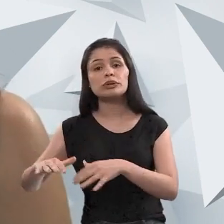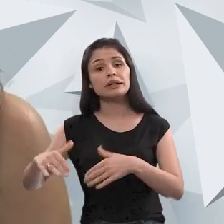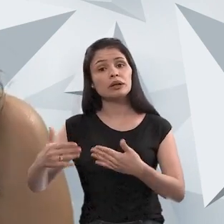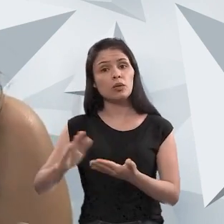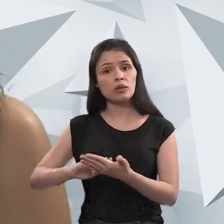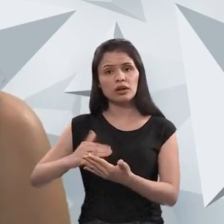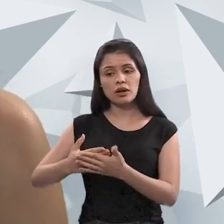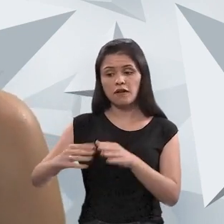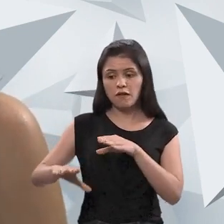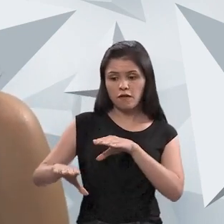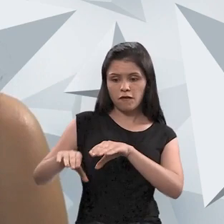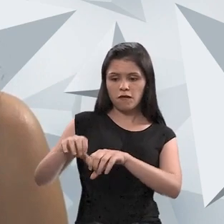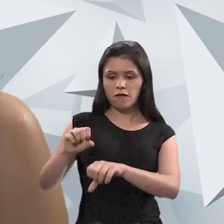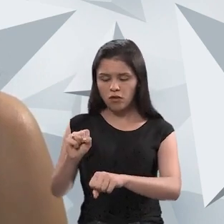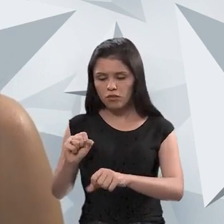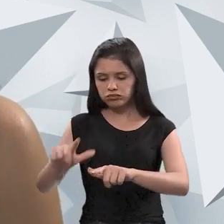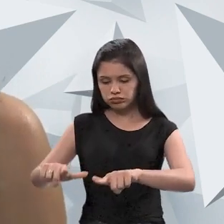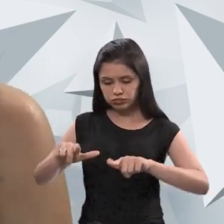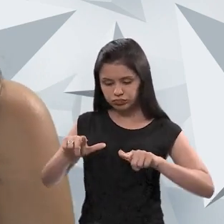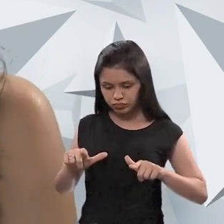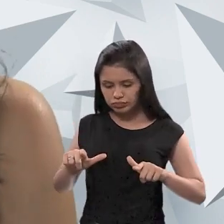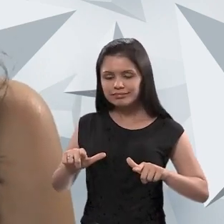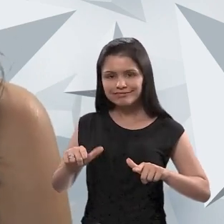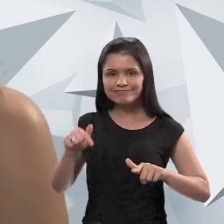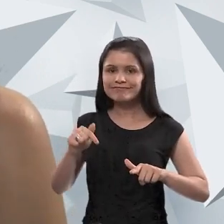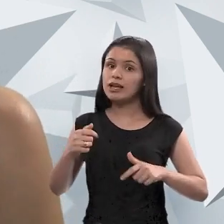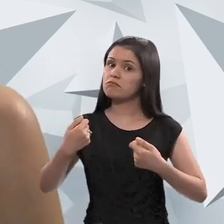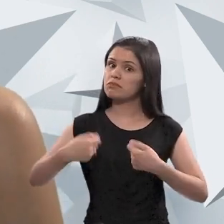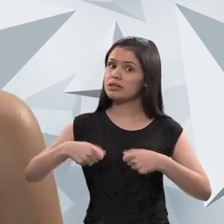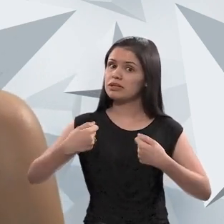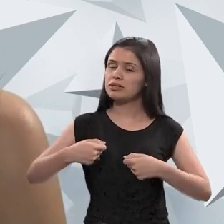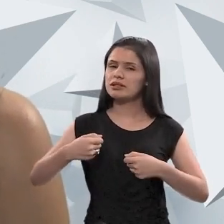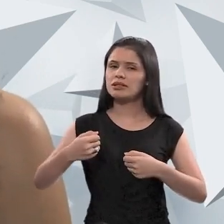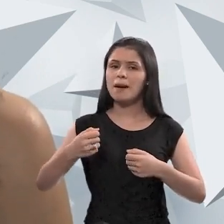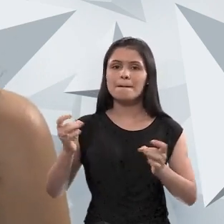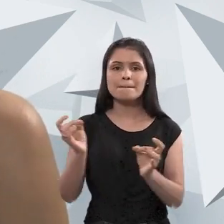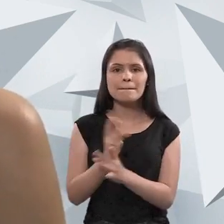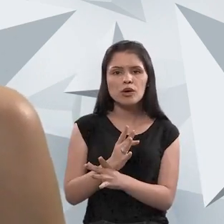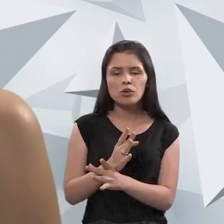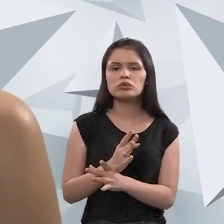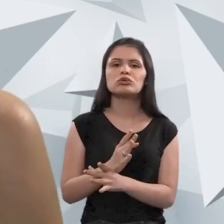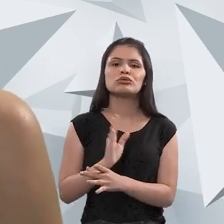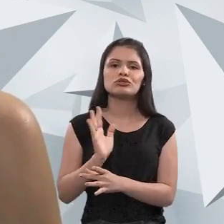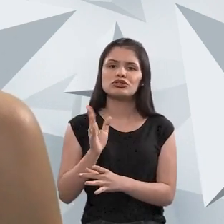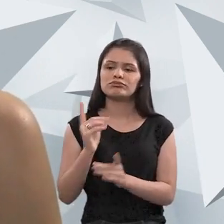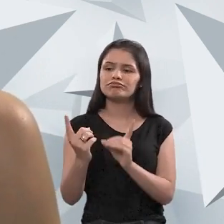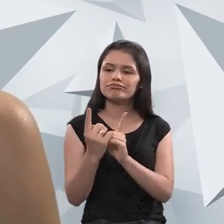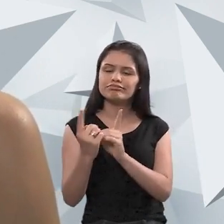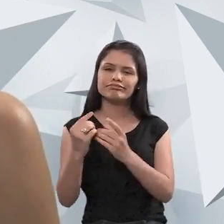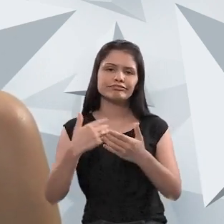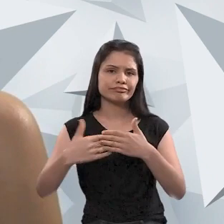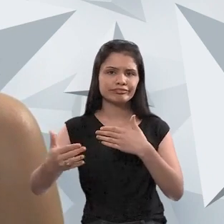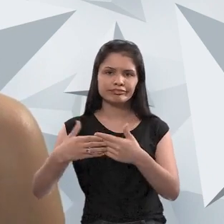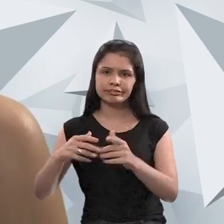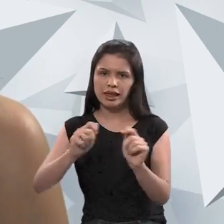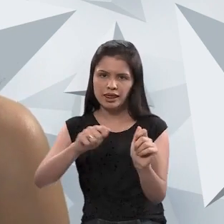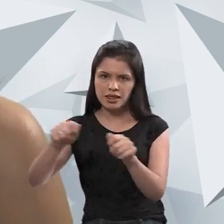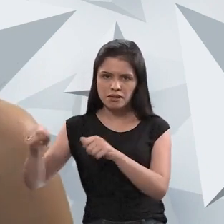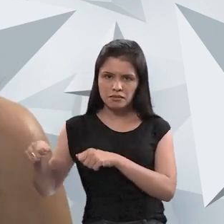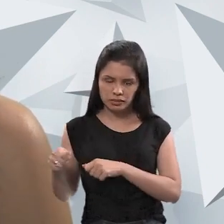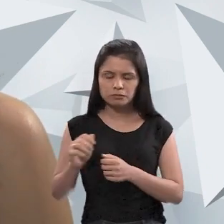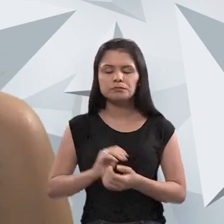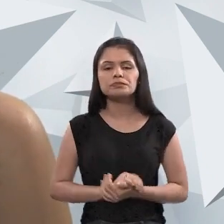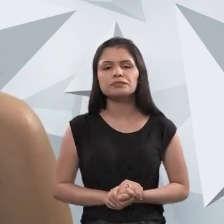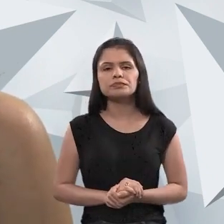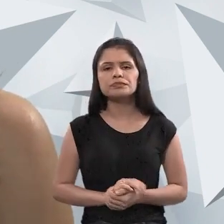a diversidade de contextos em que ele vai atuar, e isso inclui o contexto educacional. Qual é o maior desafio no ensino